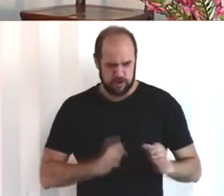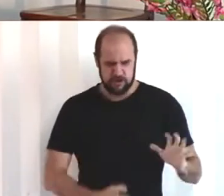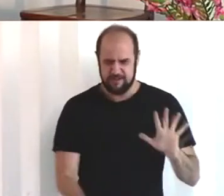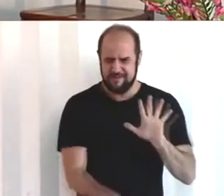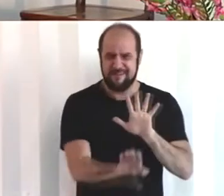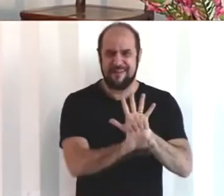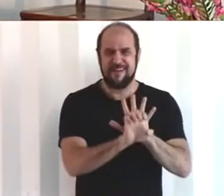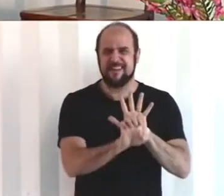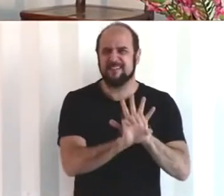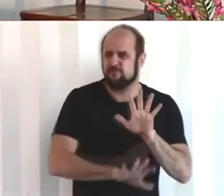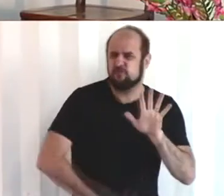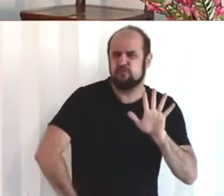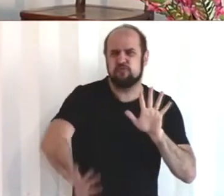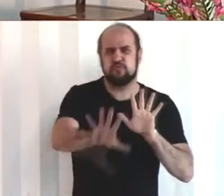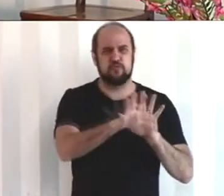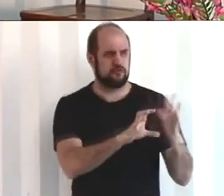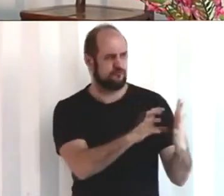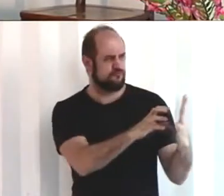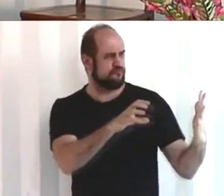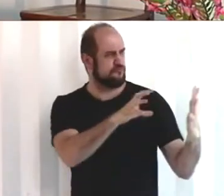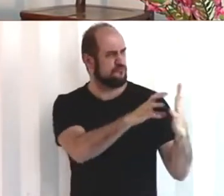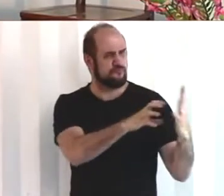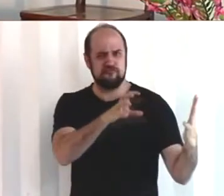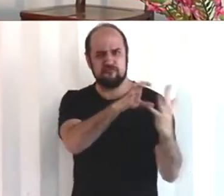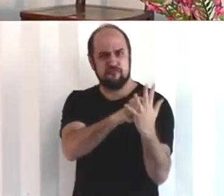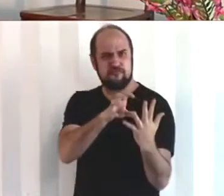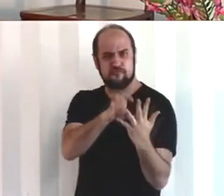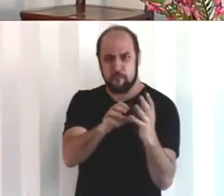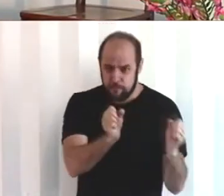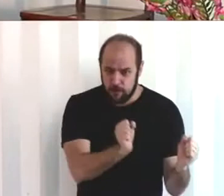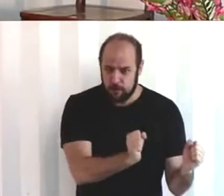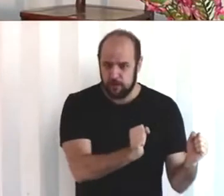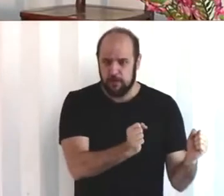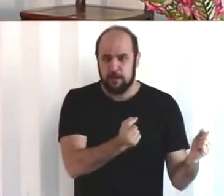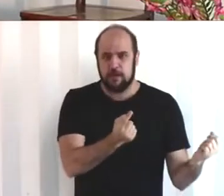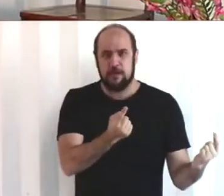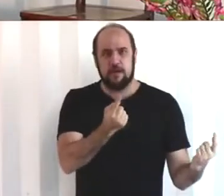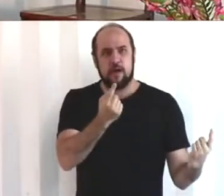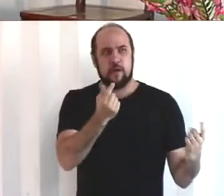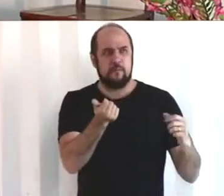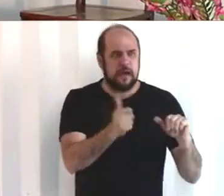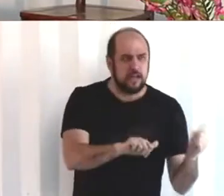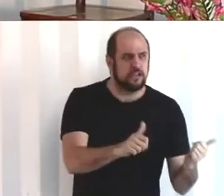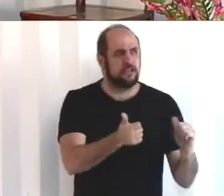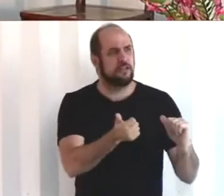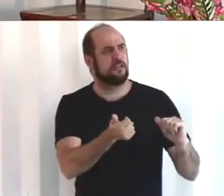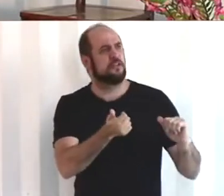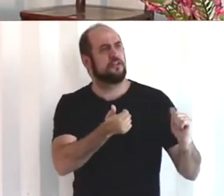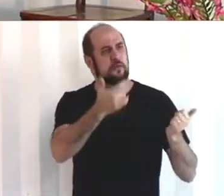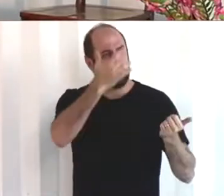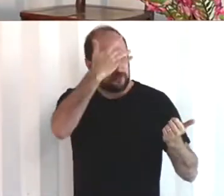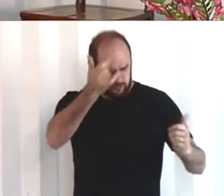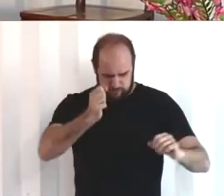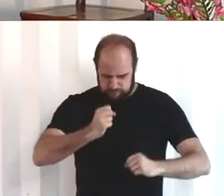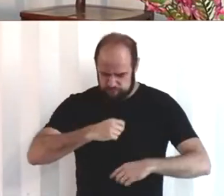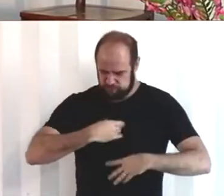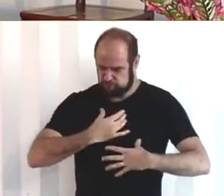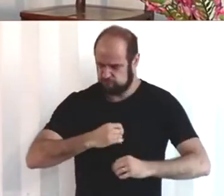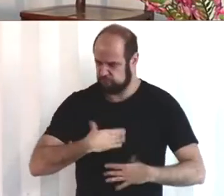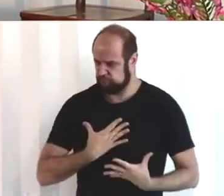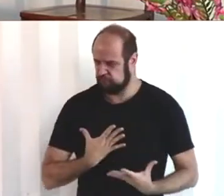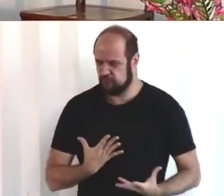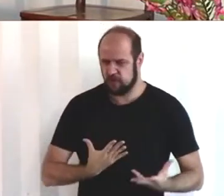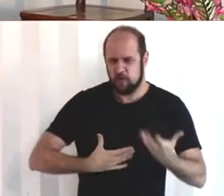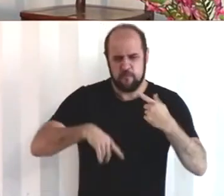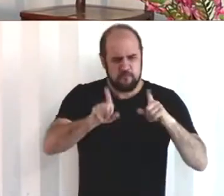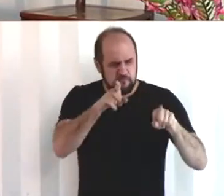o centro de todas as coisas. Outrora, irmãos, os pintores, os artistas, até os grandes compositores, ao entoarem